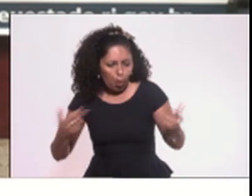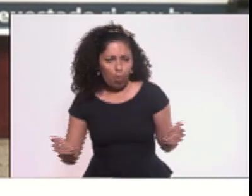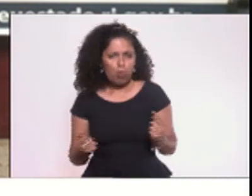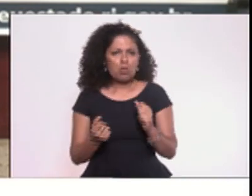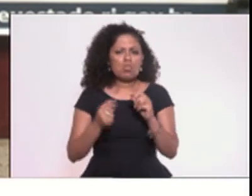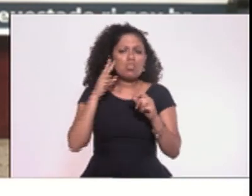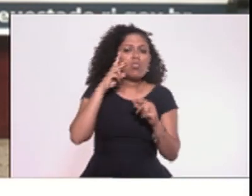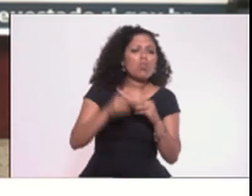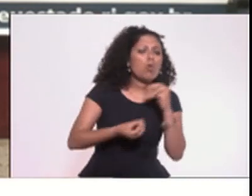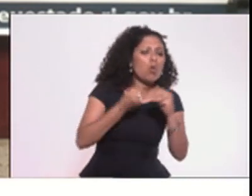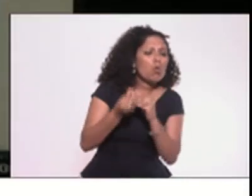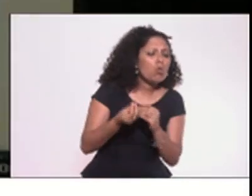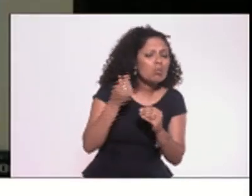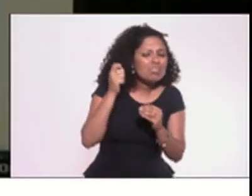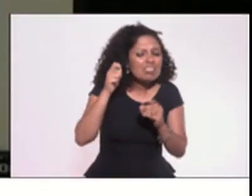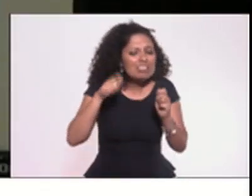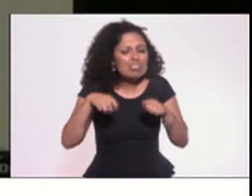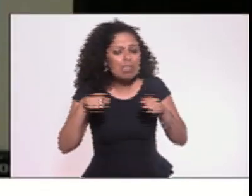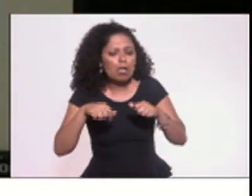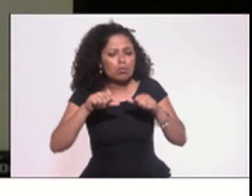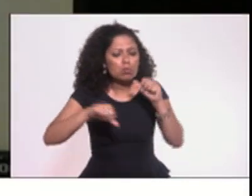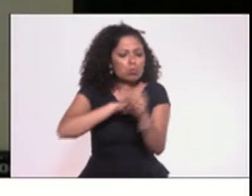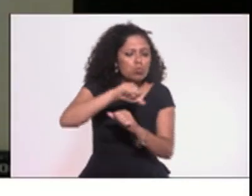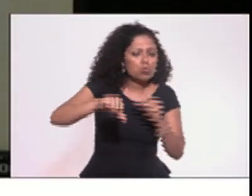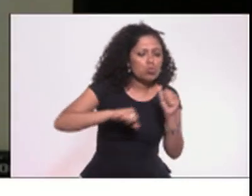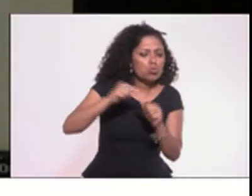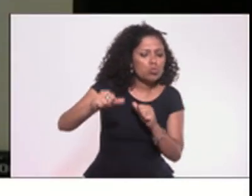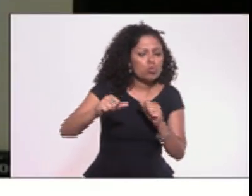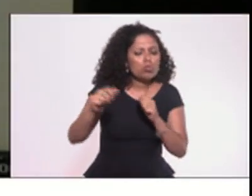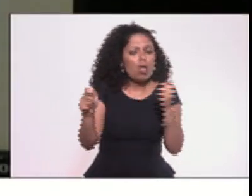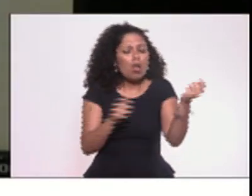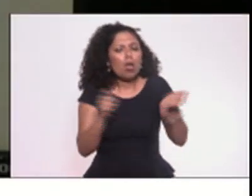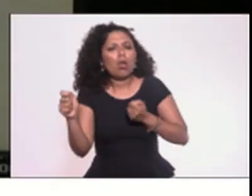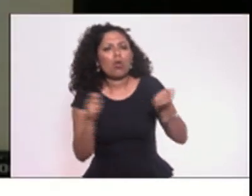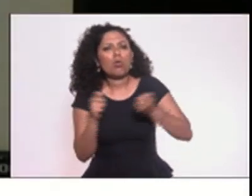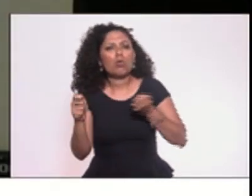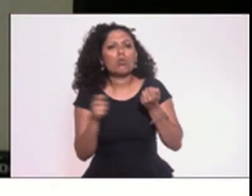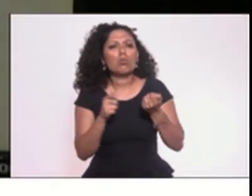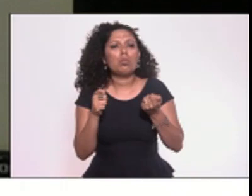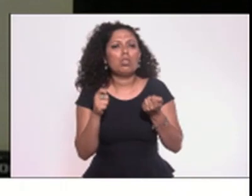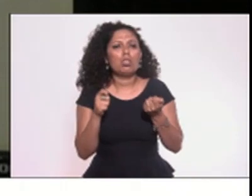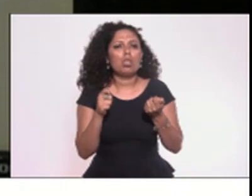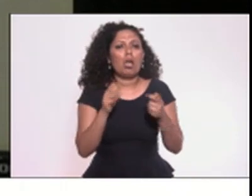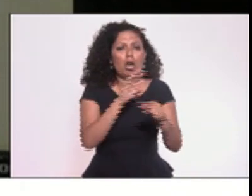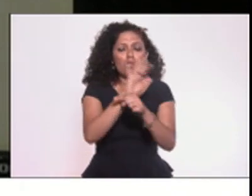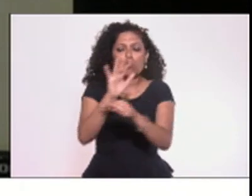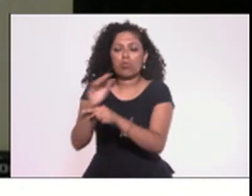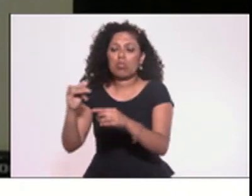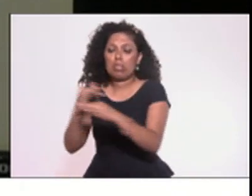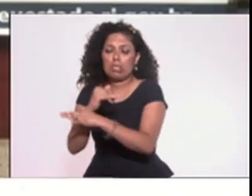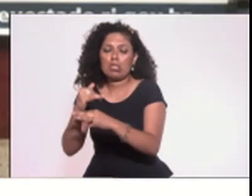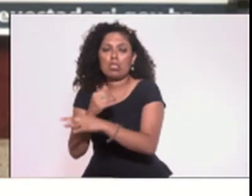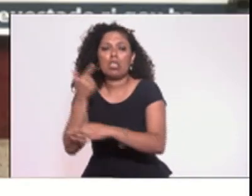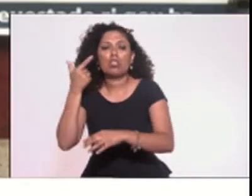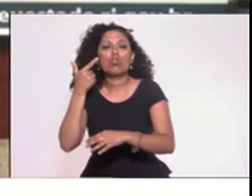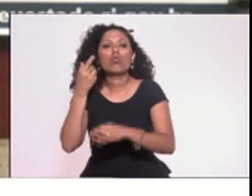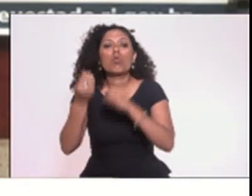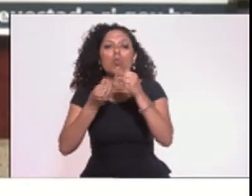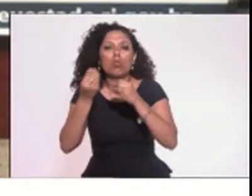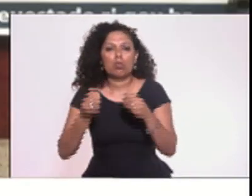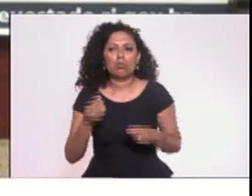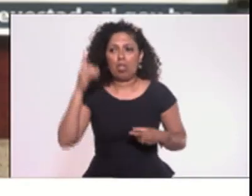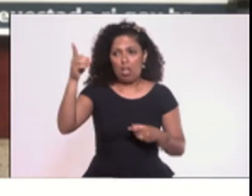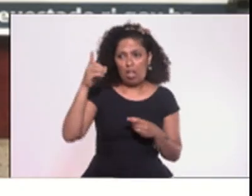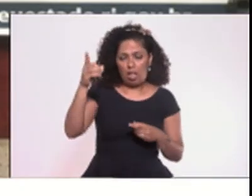de que maneira esses arranjos transformam em economia para aqueles municípios envolvidos. E